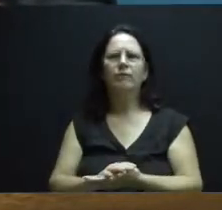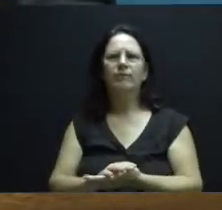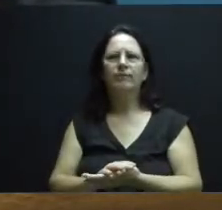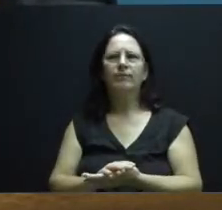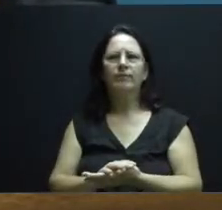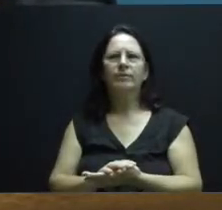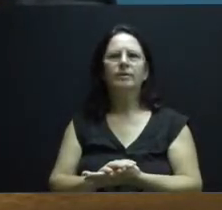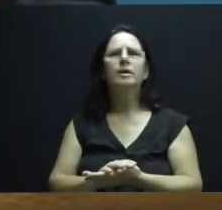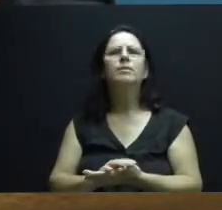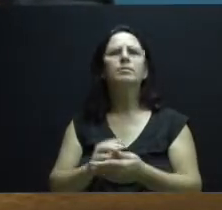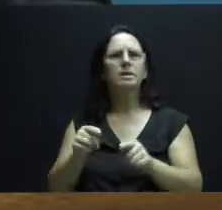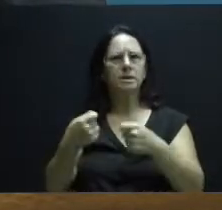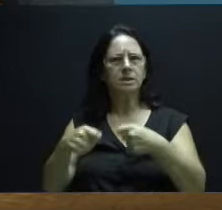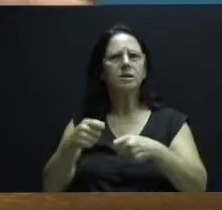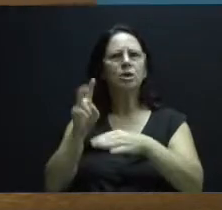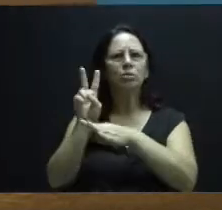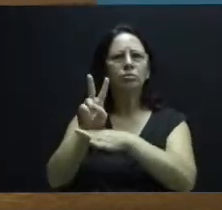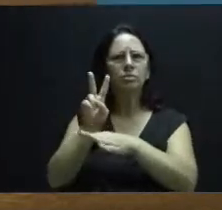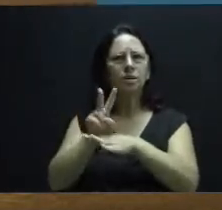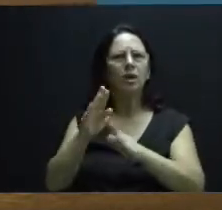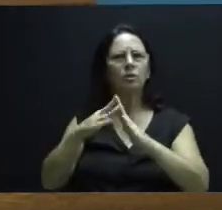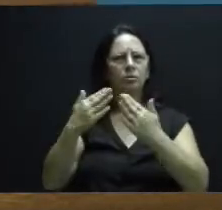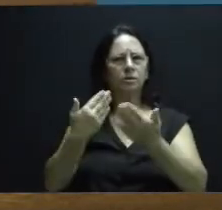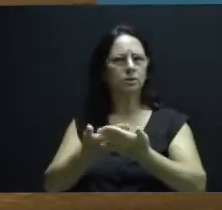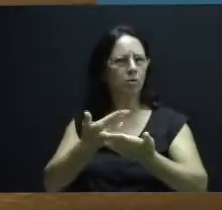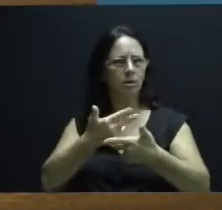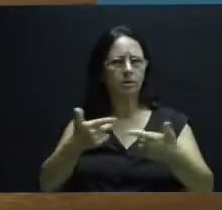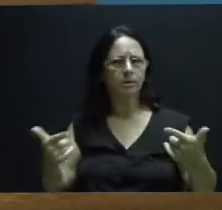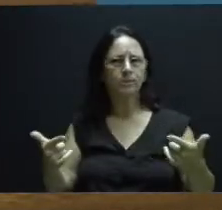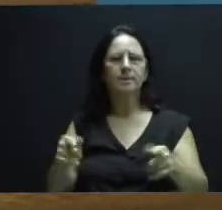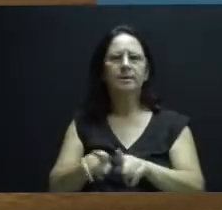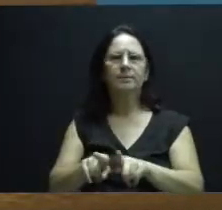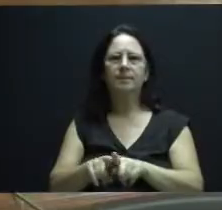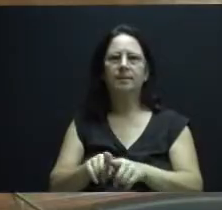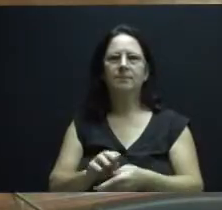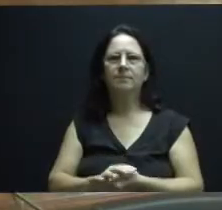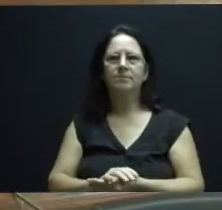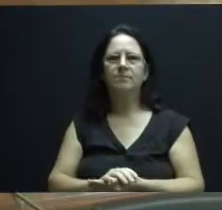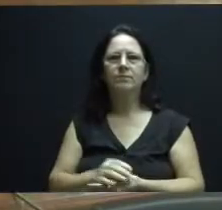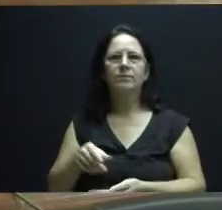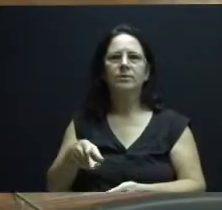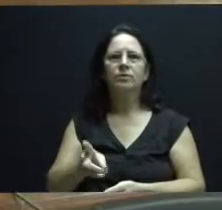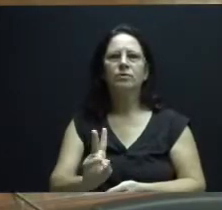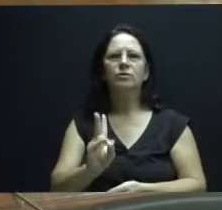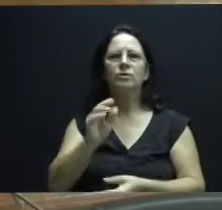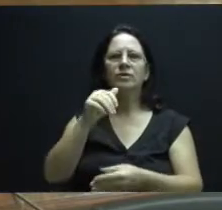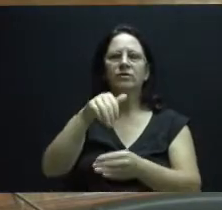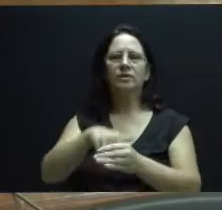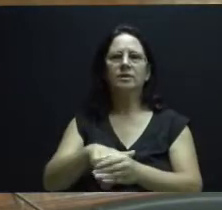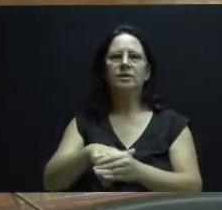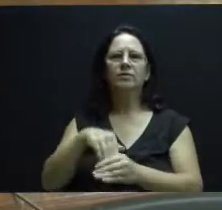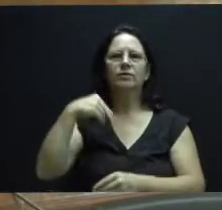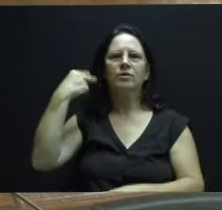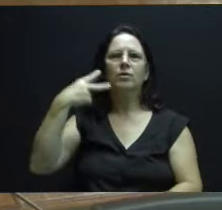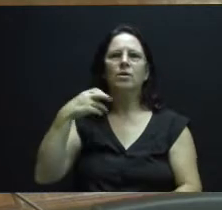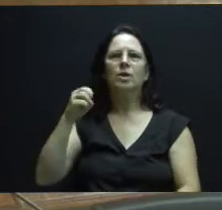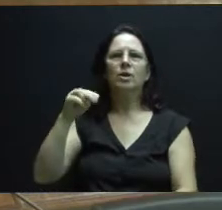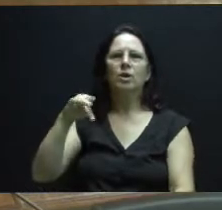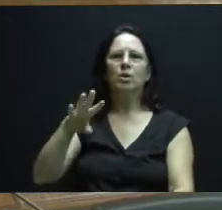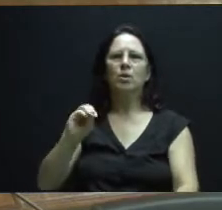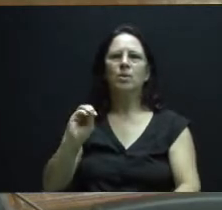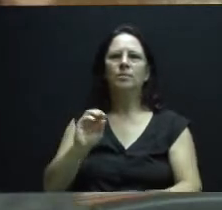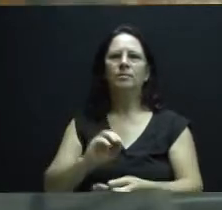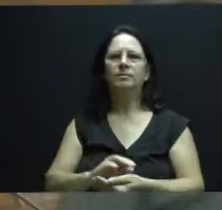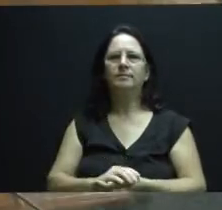a manutenção das escolas entre outros eu volto a falar se o presidente continua em votação com a palavra vereador antônio